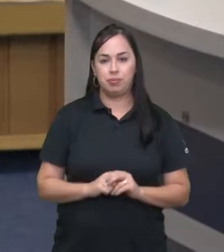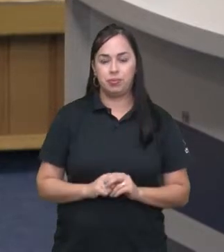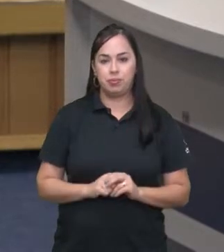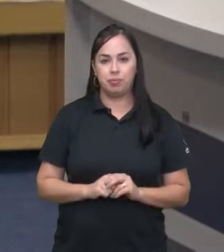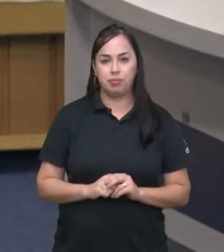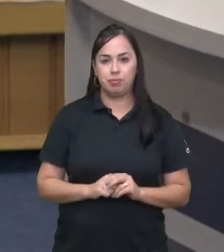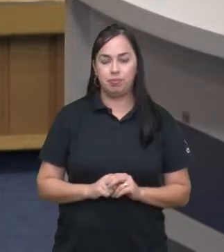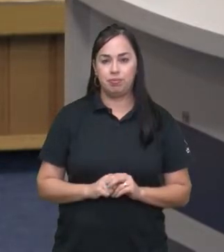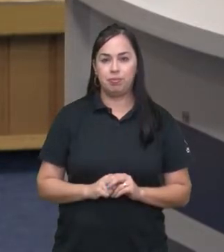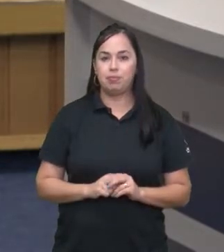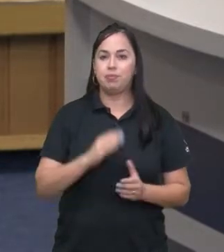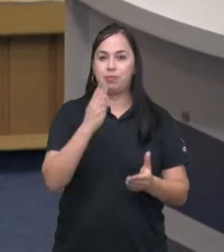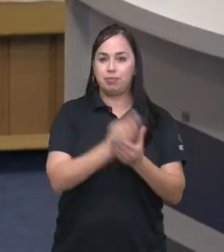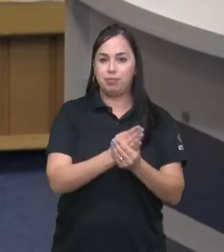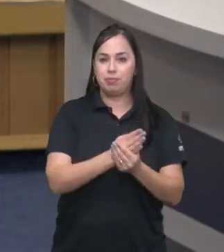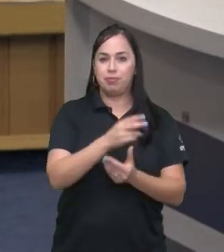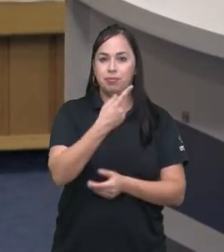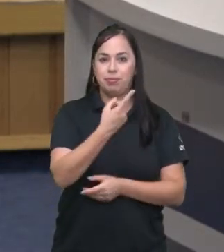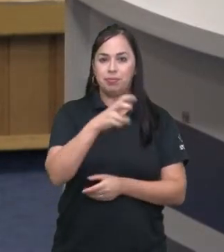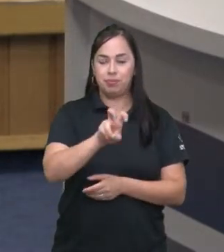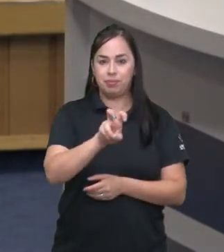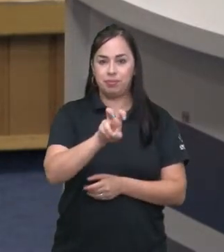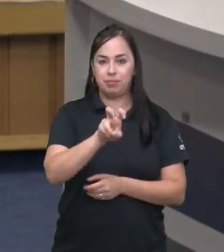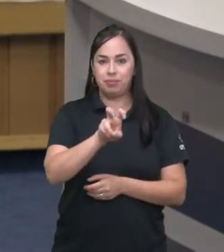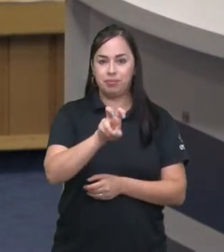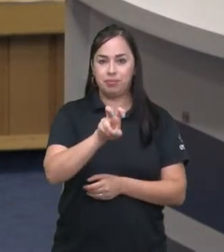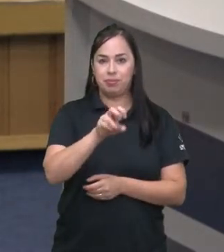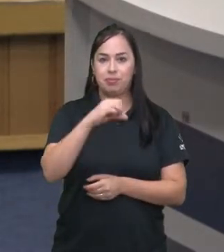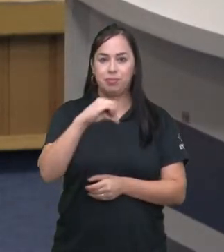4/2022, processo número